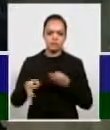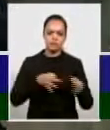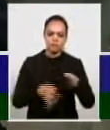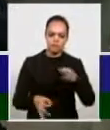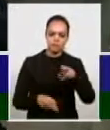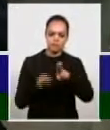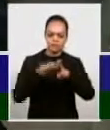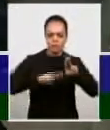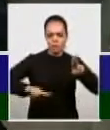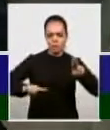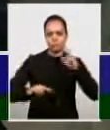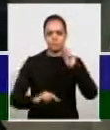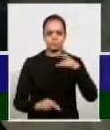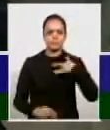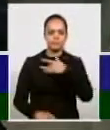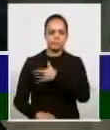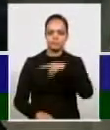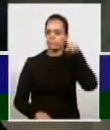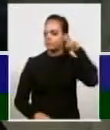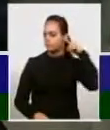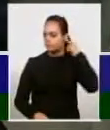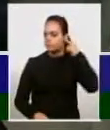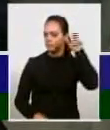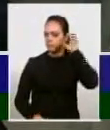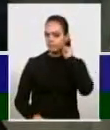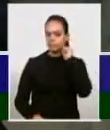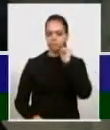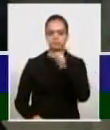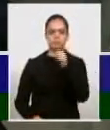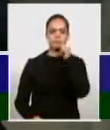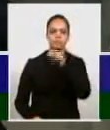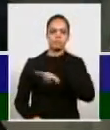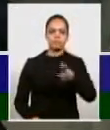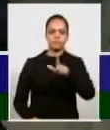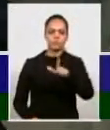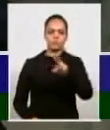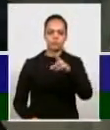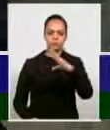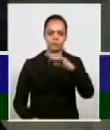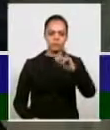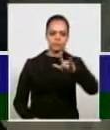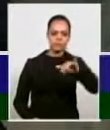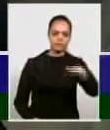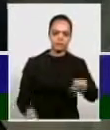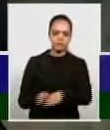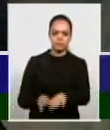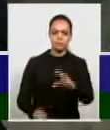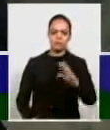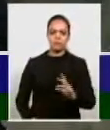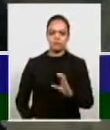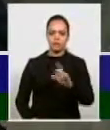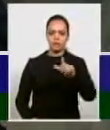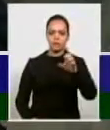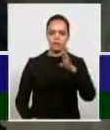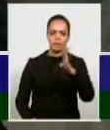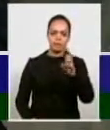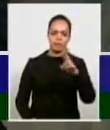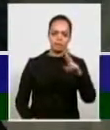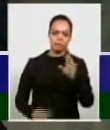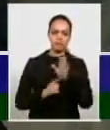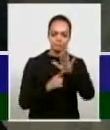da Universidade Saúde Auditiva, a doutora Lucília e o doutor Kleber, que apresentaram aqui para